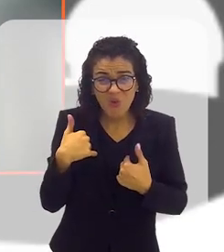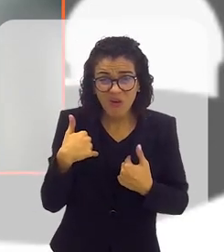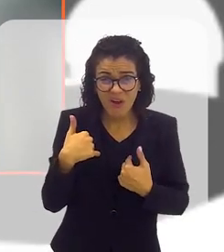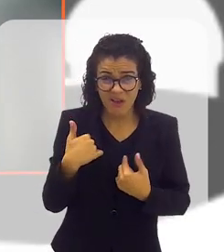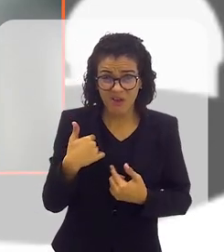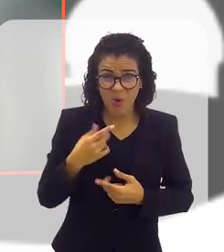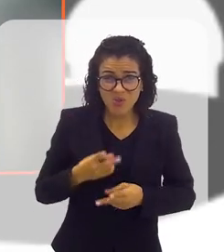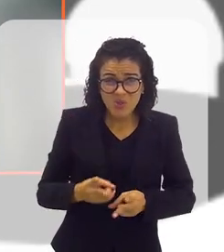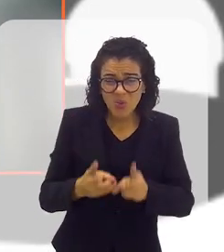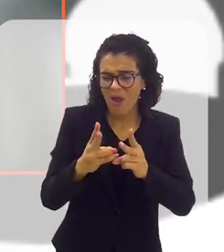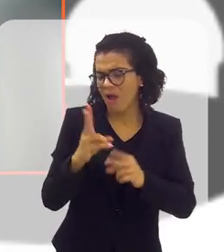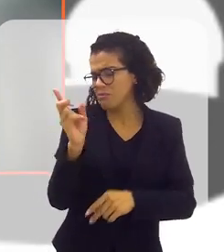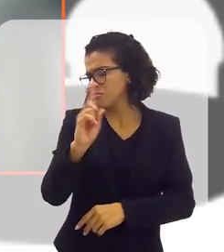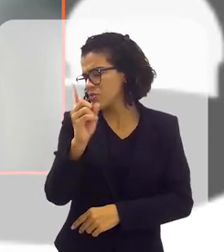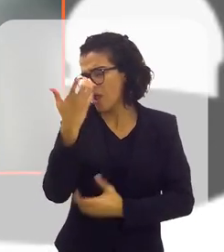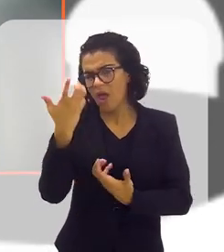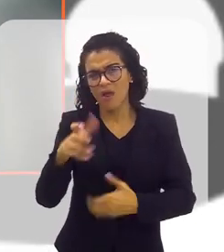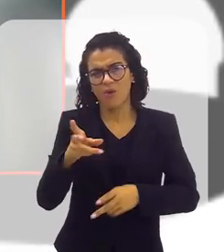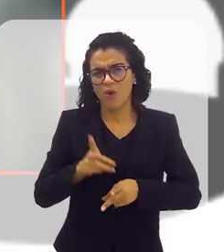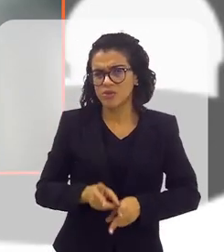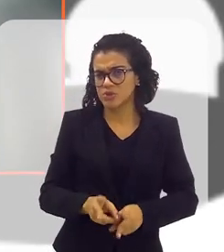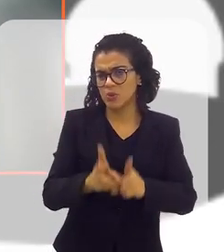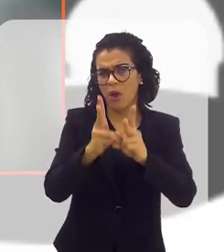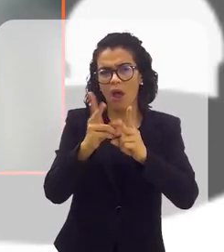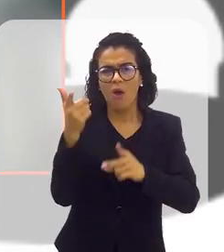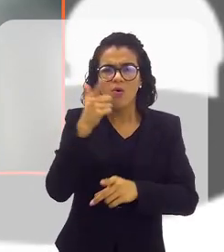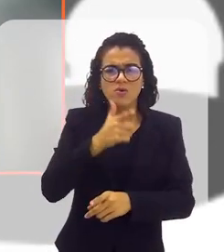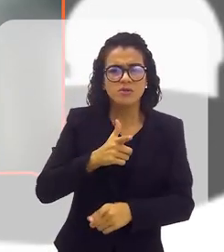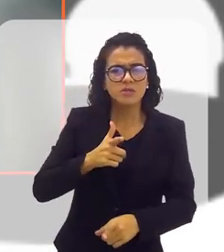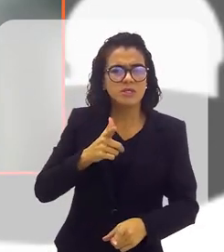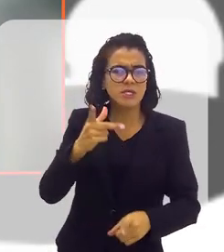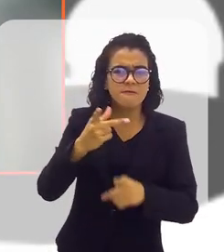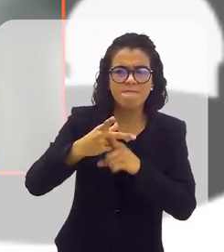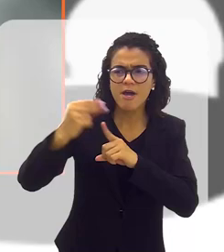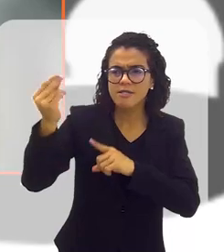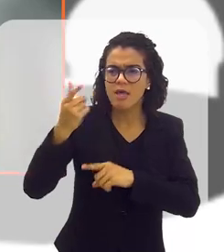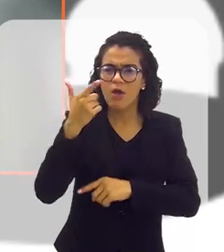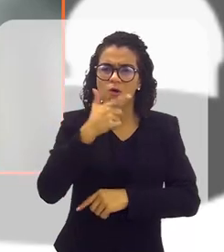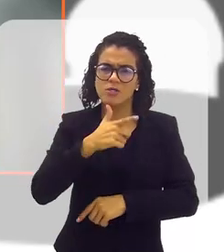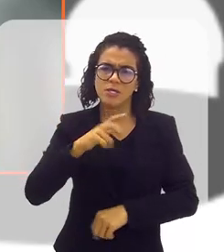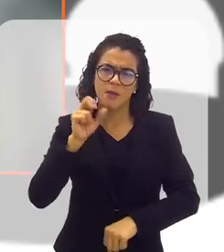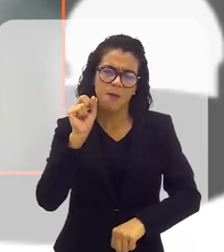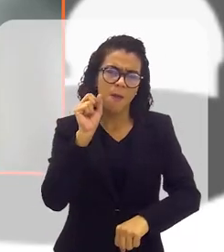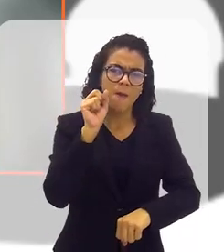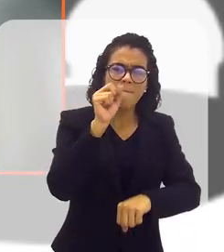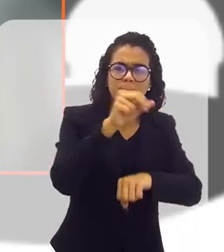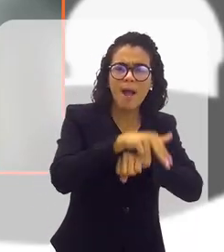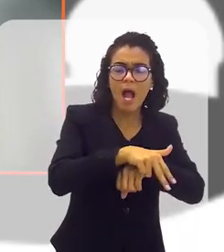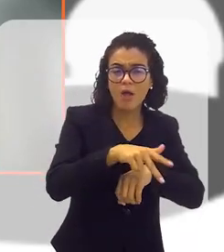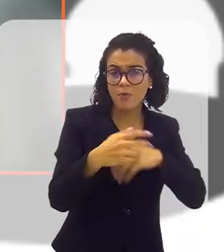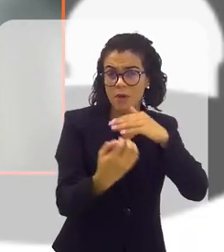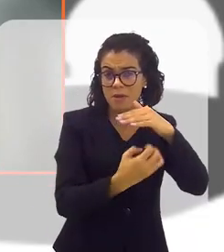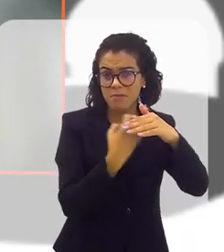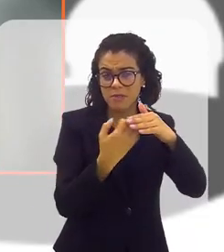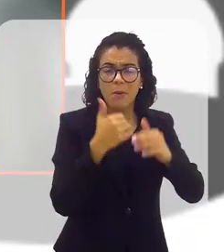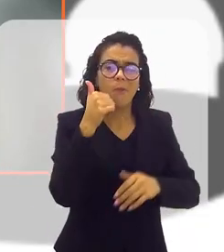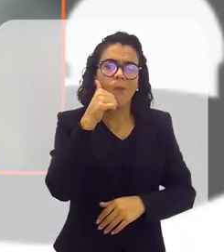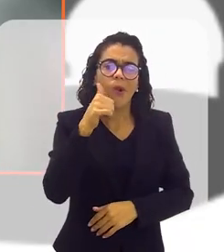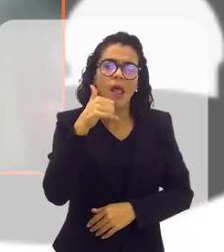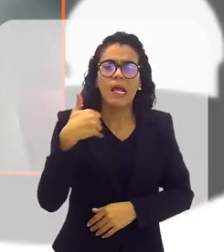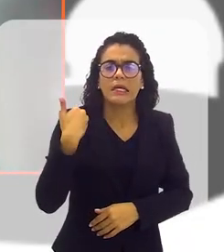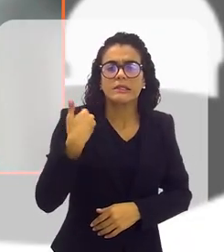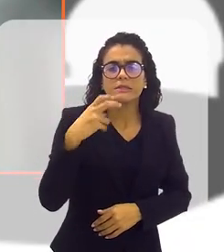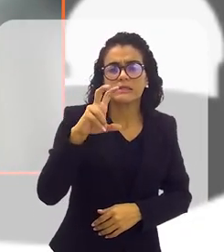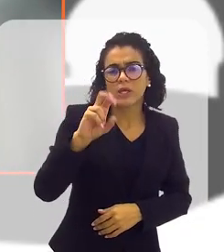que eu não poderia mais seguir em frente aí, conquistar um espaço numa empresa, né? Uma mulher Sim. longeva, vamos dizer, uma